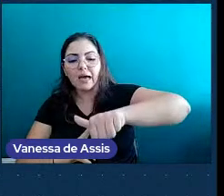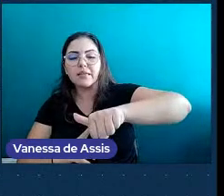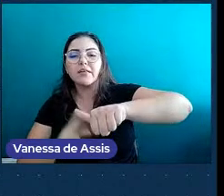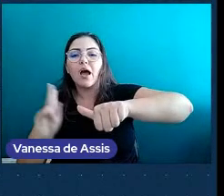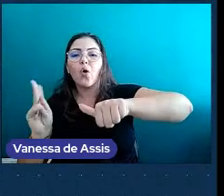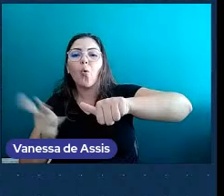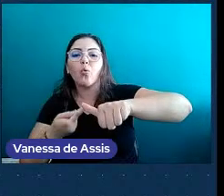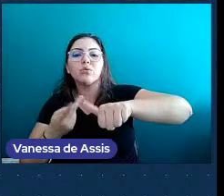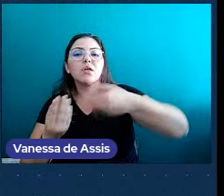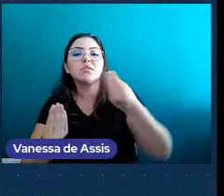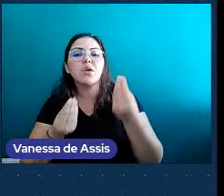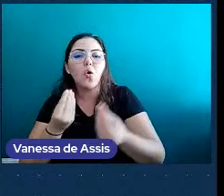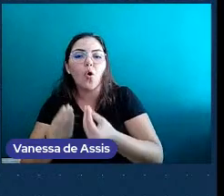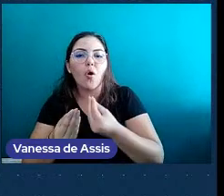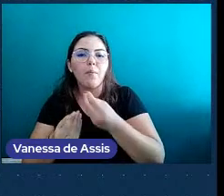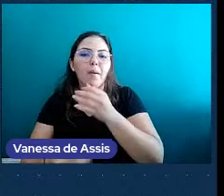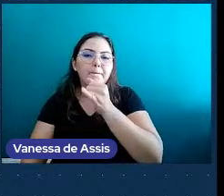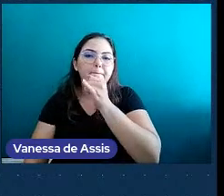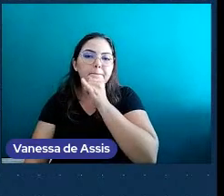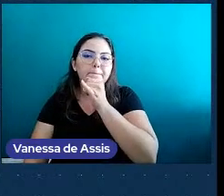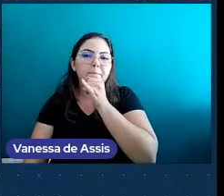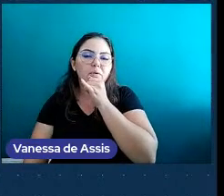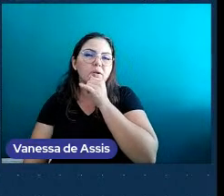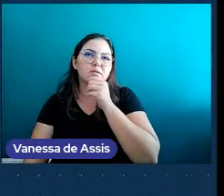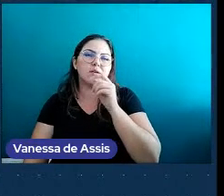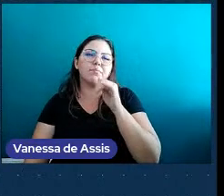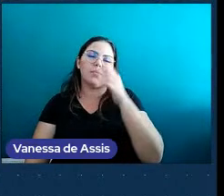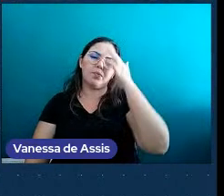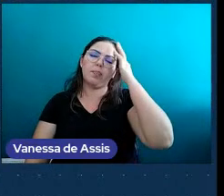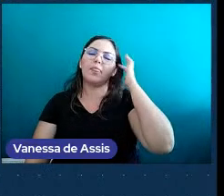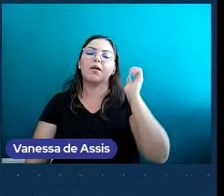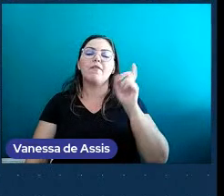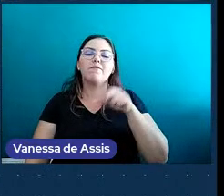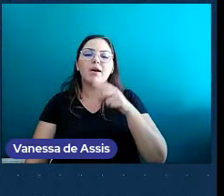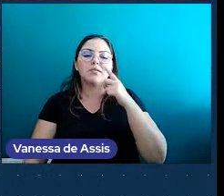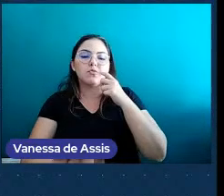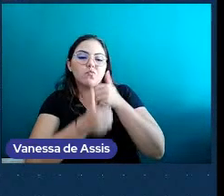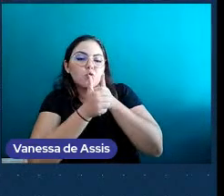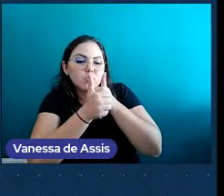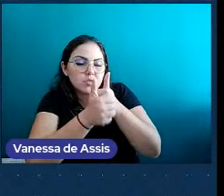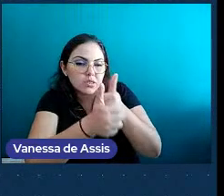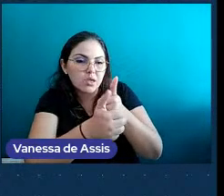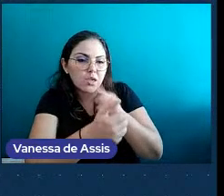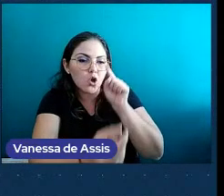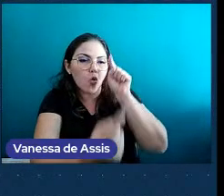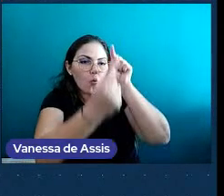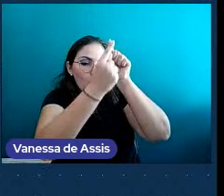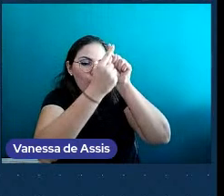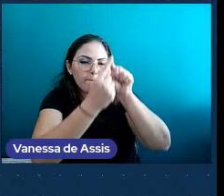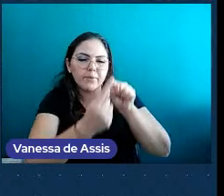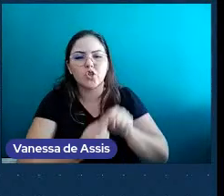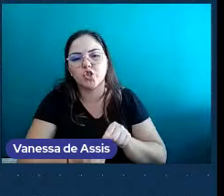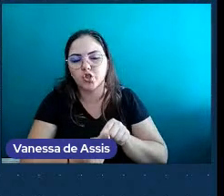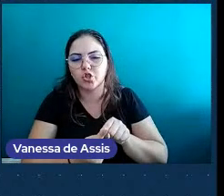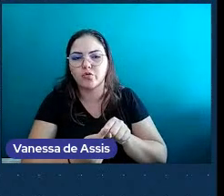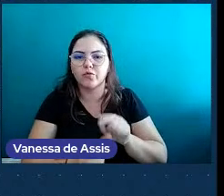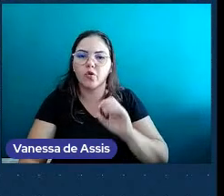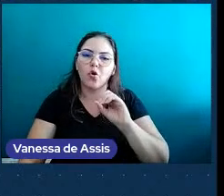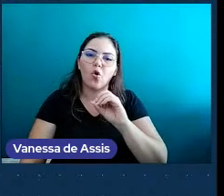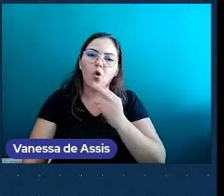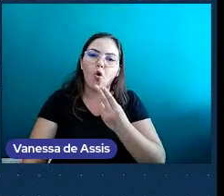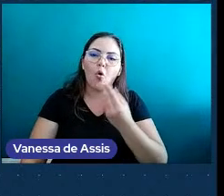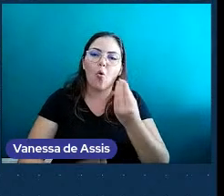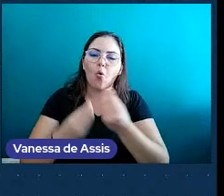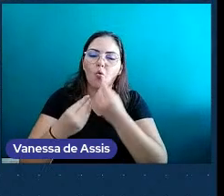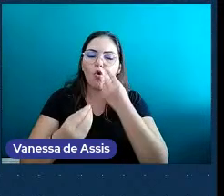vai seguir a ordem dos objetivos, né? Como que você pretende sistematizar os